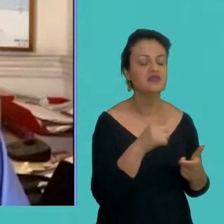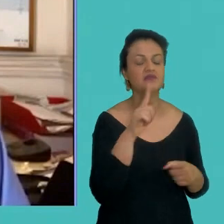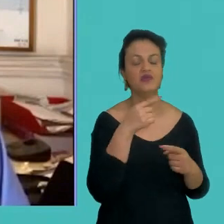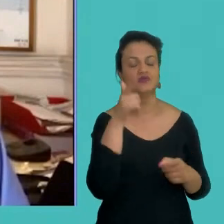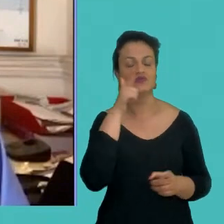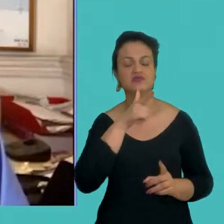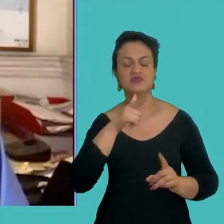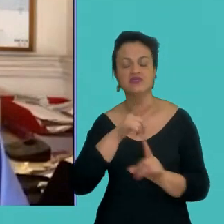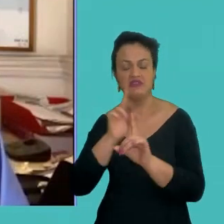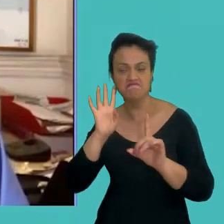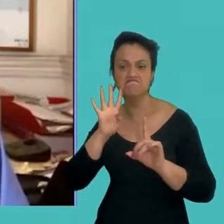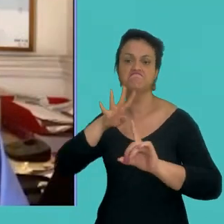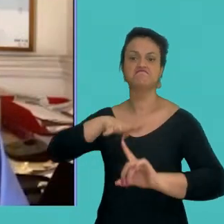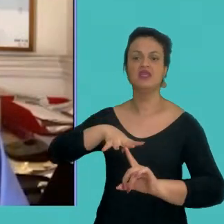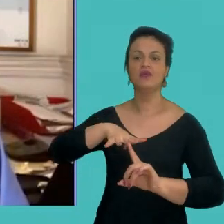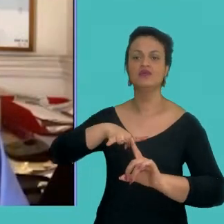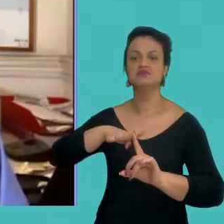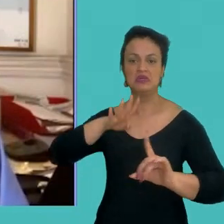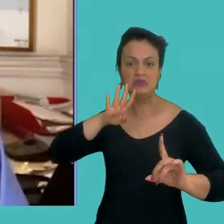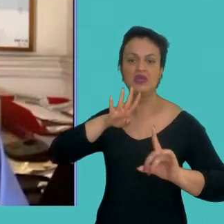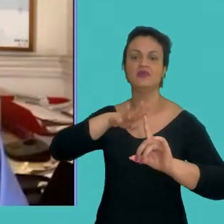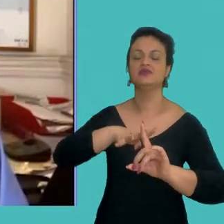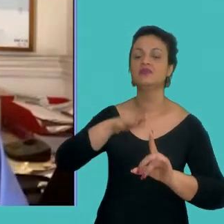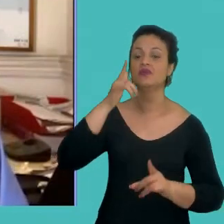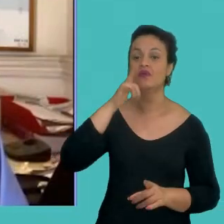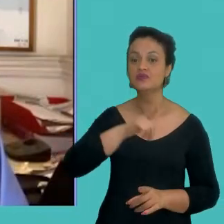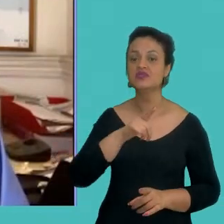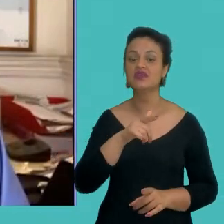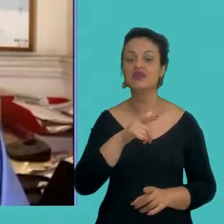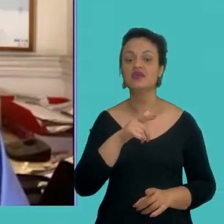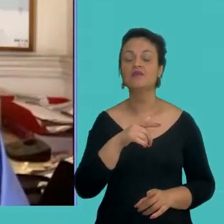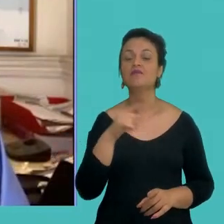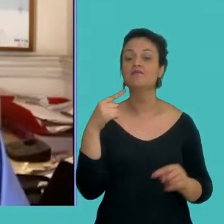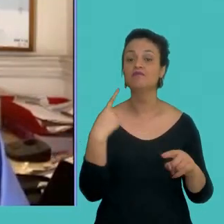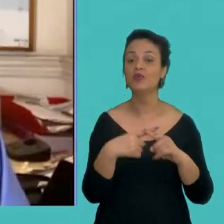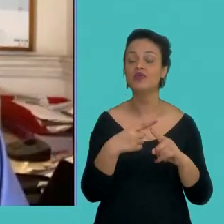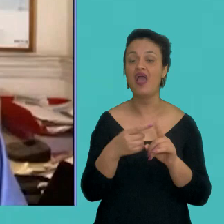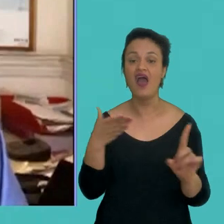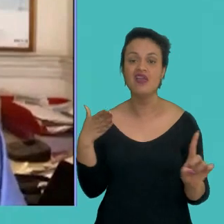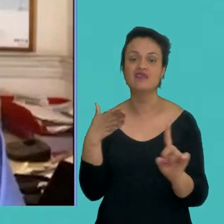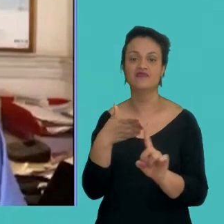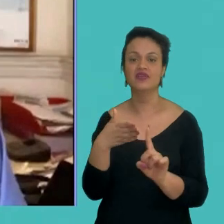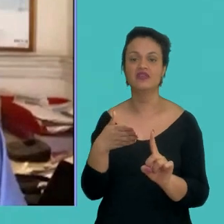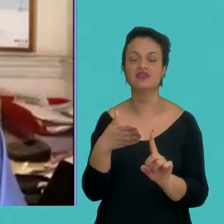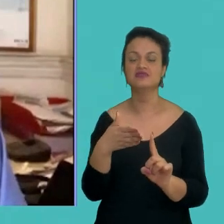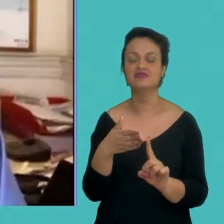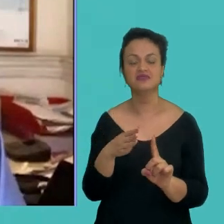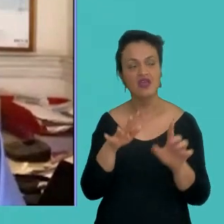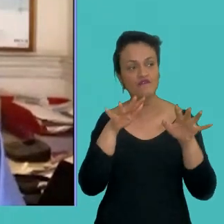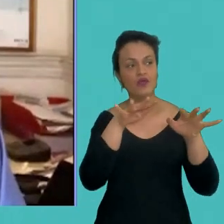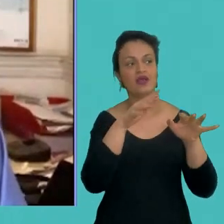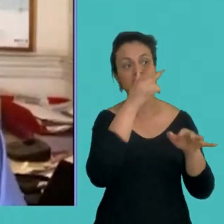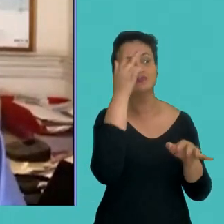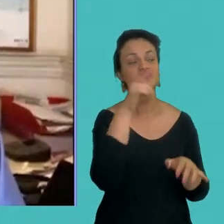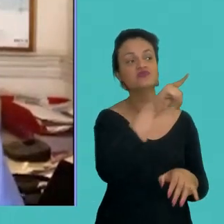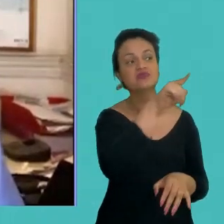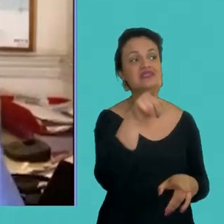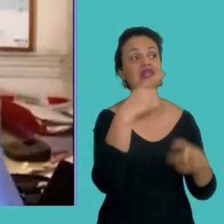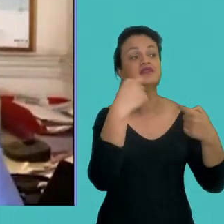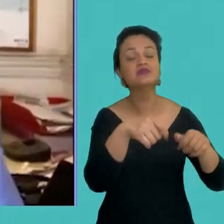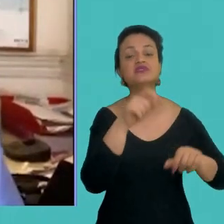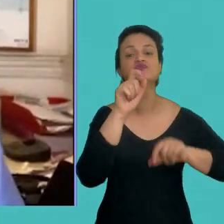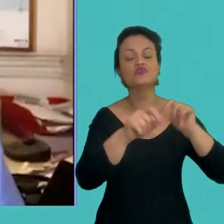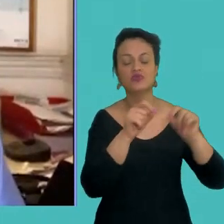recompensa, que é o reconhecimento e o respeito que a gente ganha do público quando a gente tem como principal referência o público,